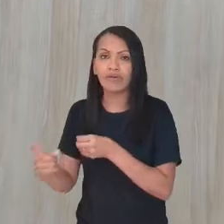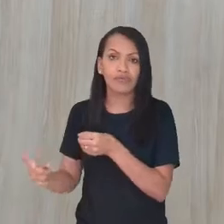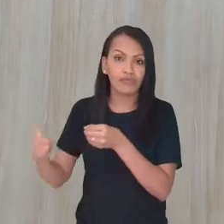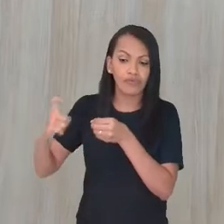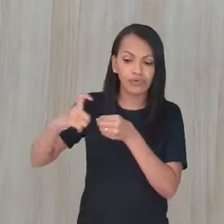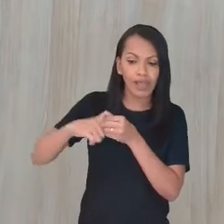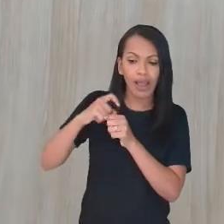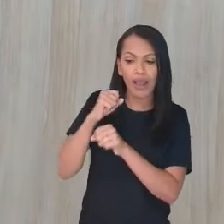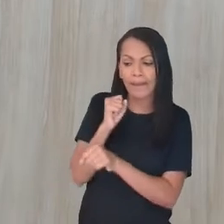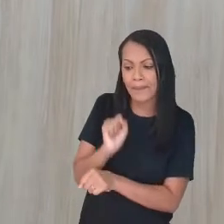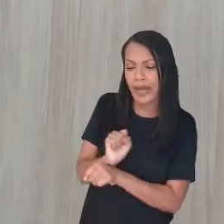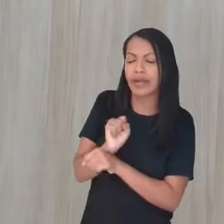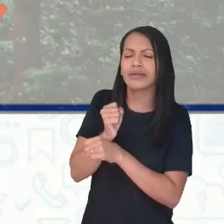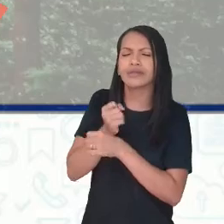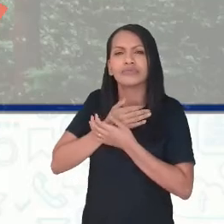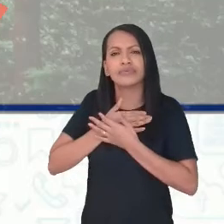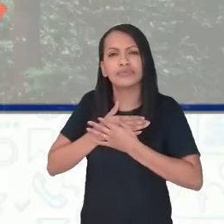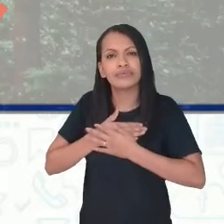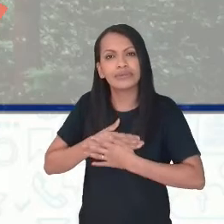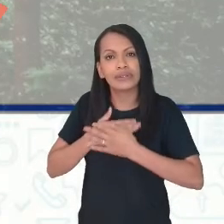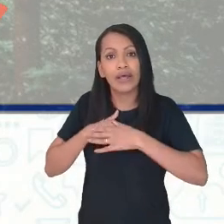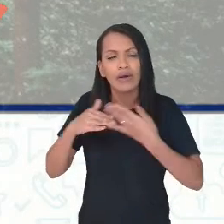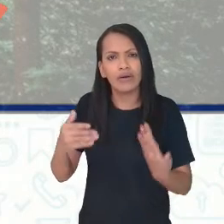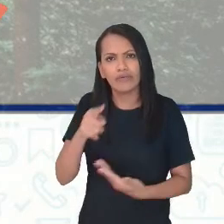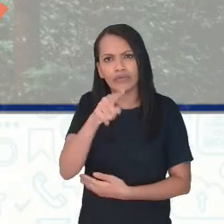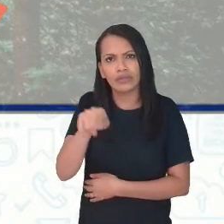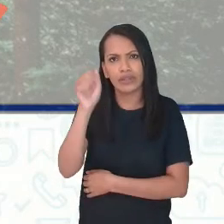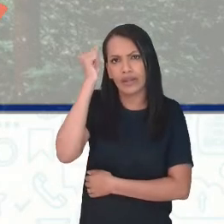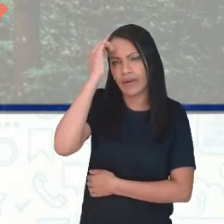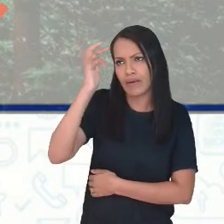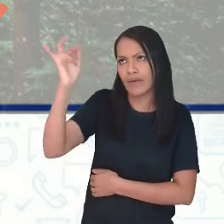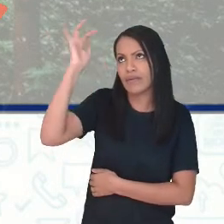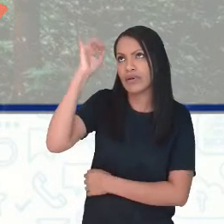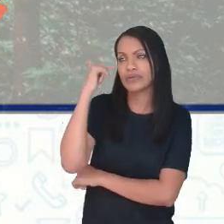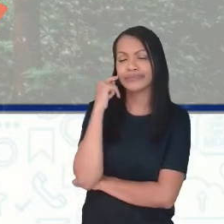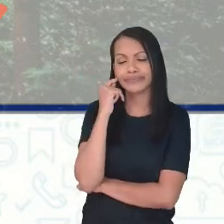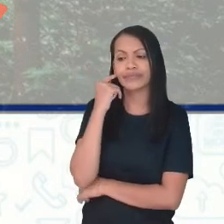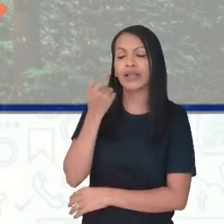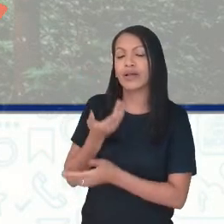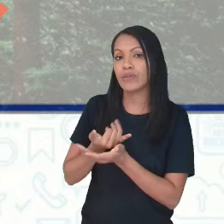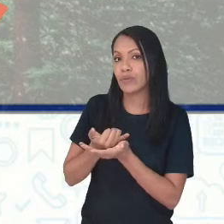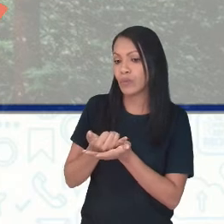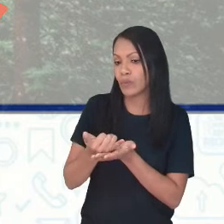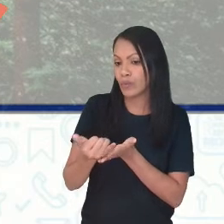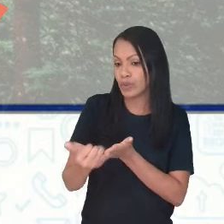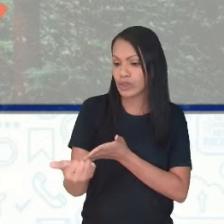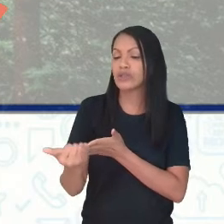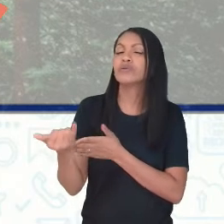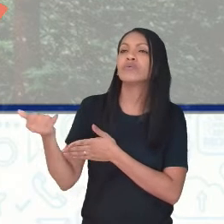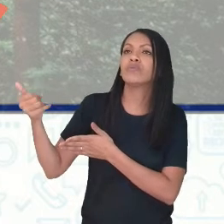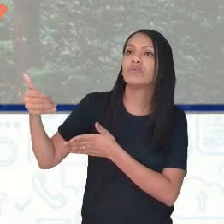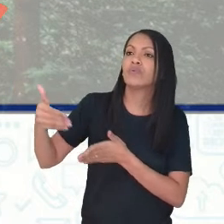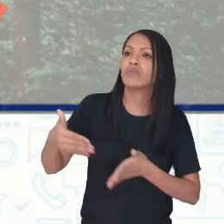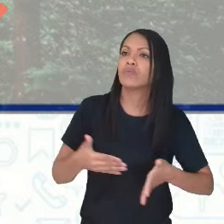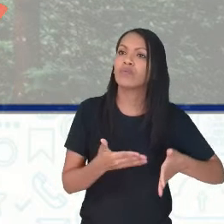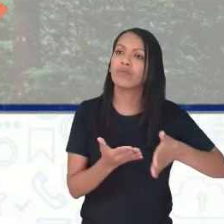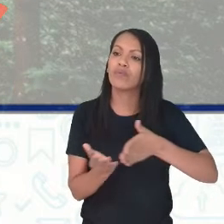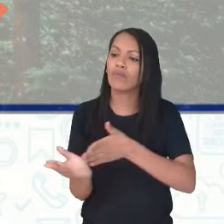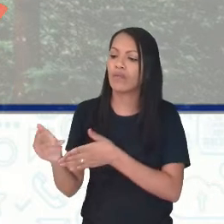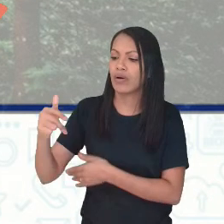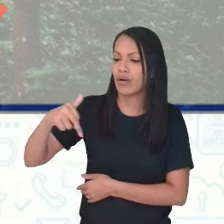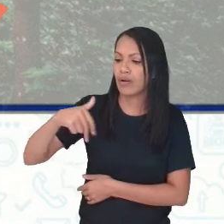voltar, parar? É justamente isso. Imagine que você está aí no início de um percurso, de um caminho, e o